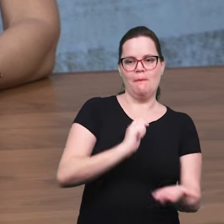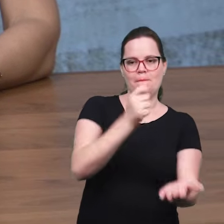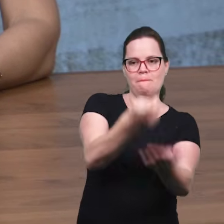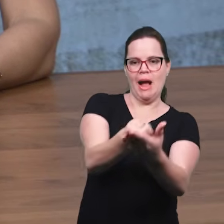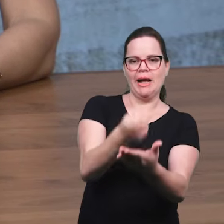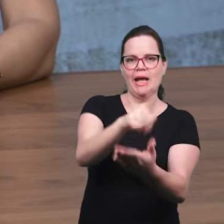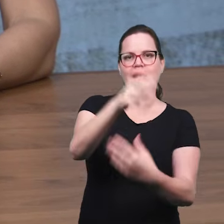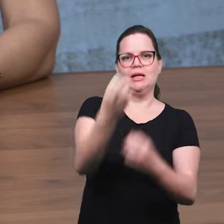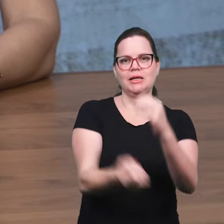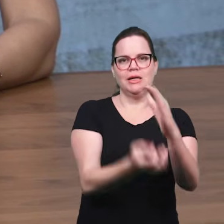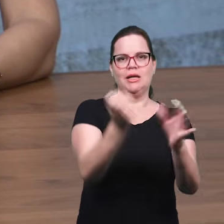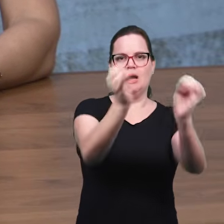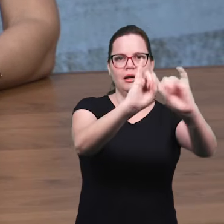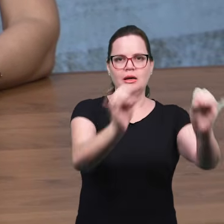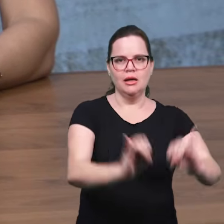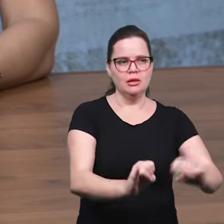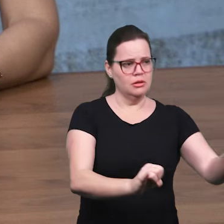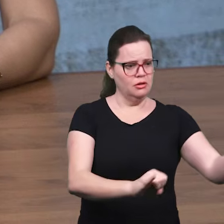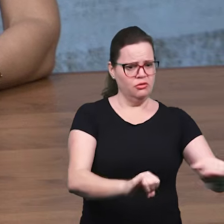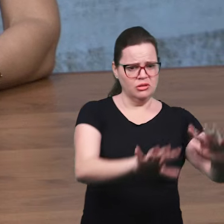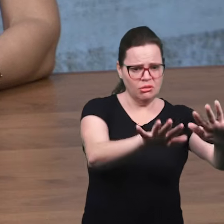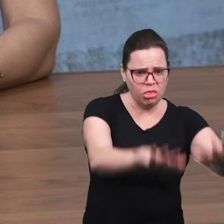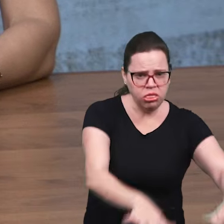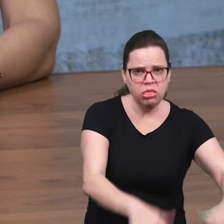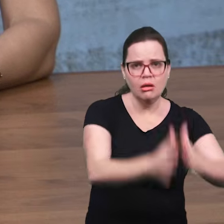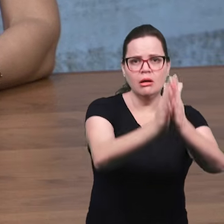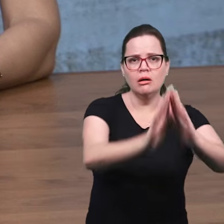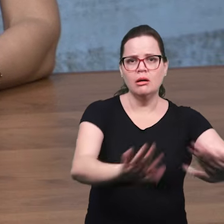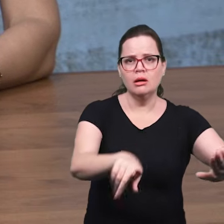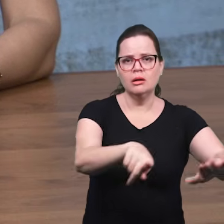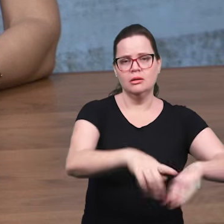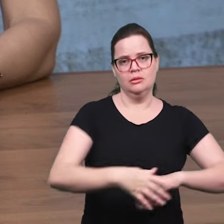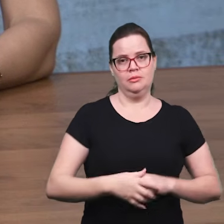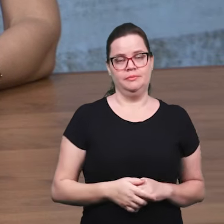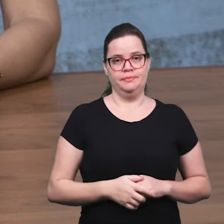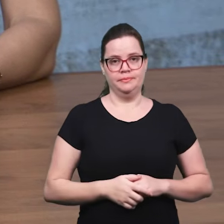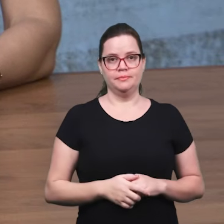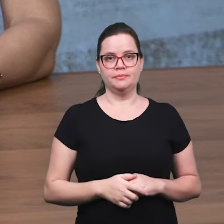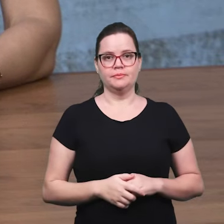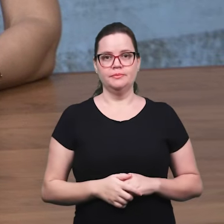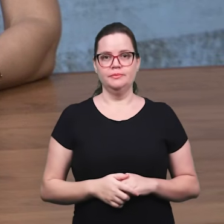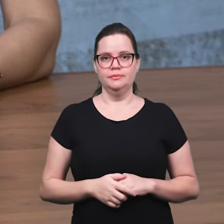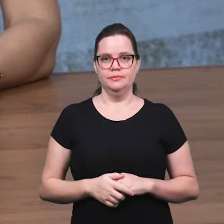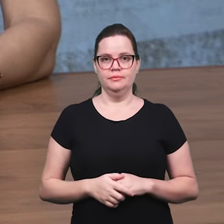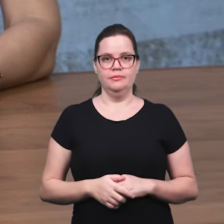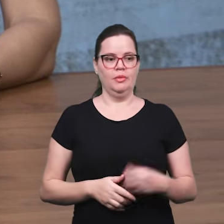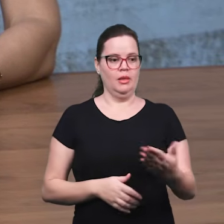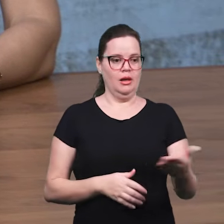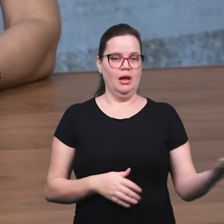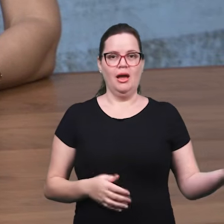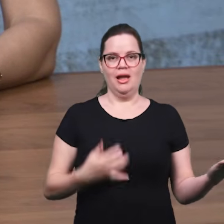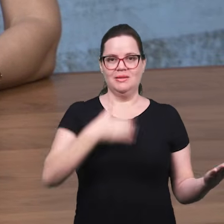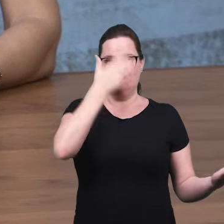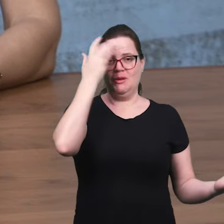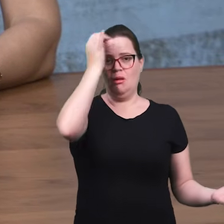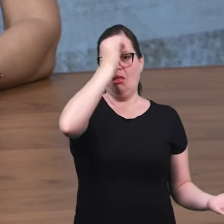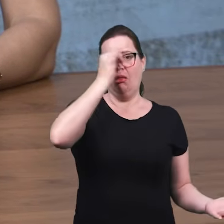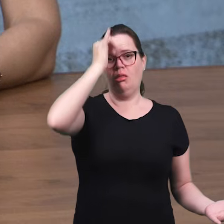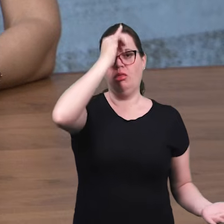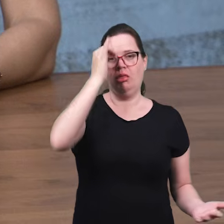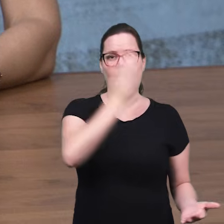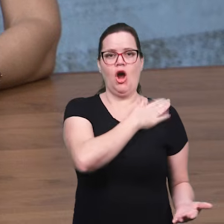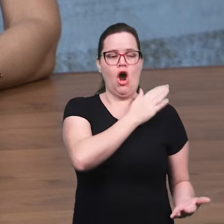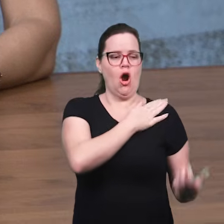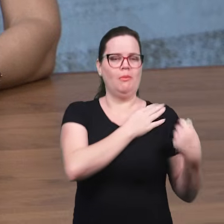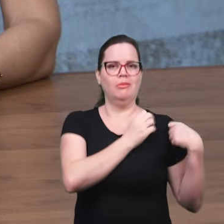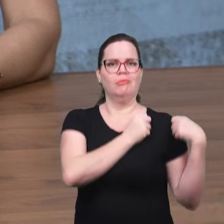diante dele se prostram e se inclinam. Sobre os ombros o tomam, o levam e o põem